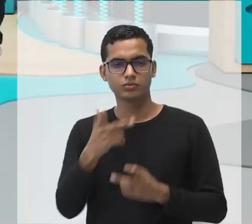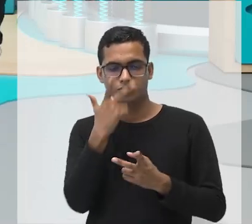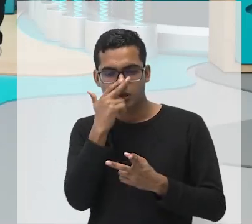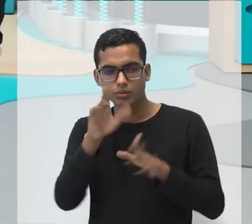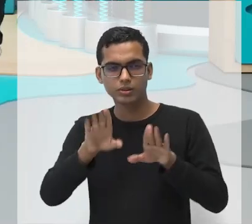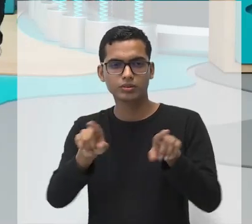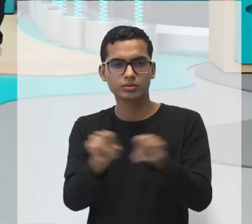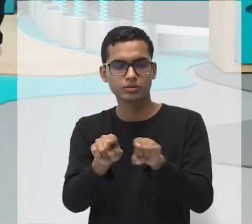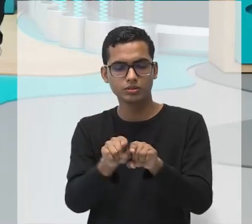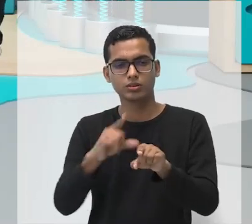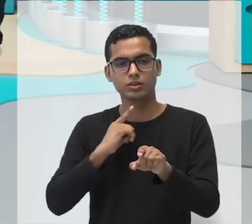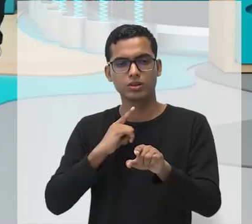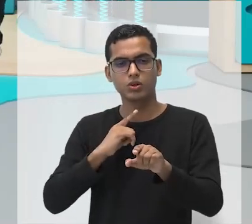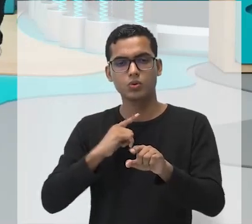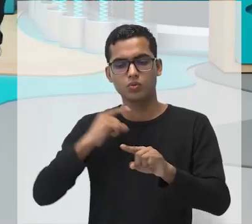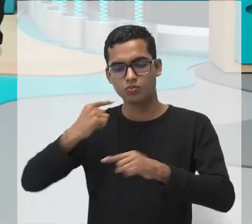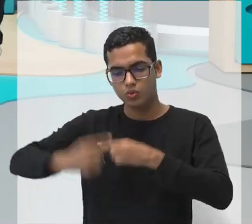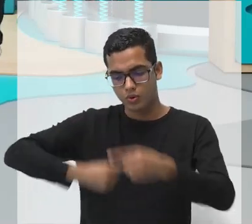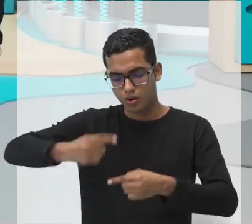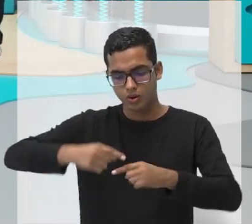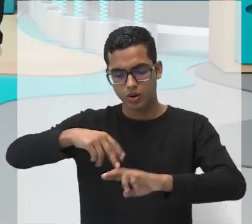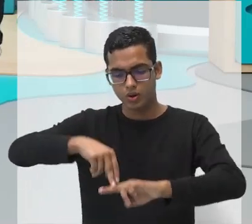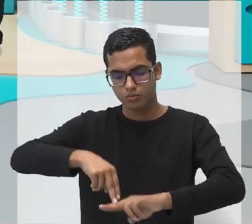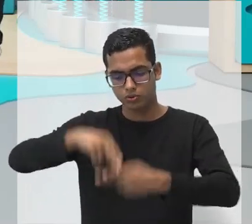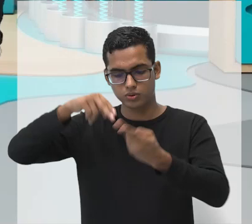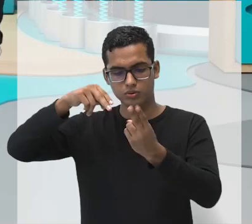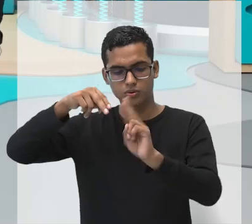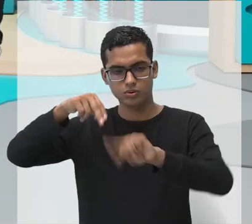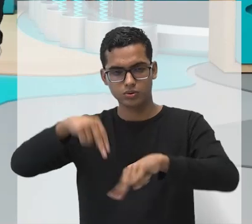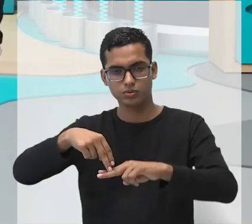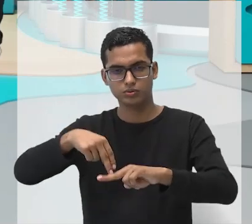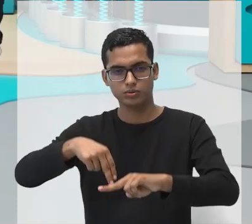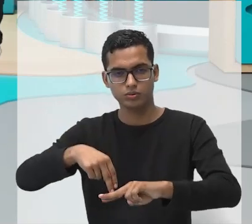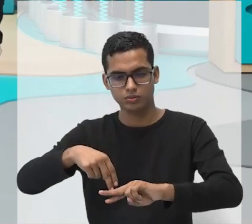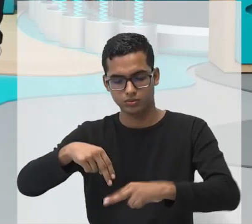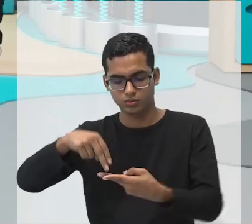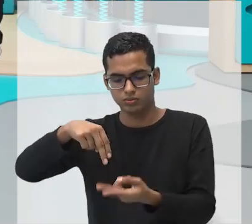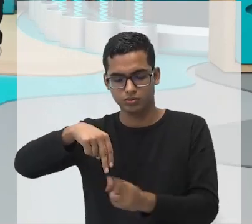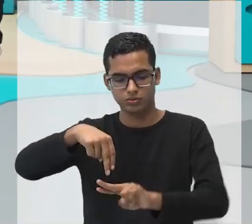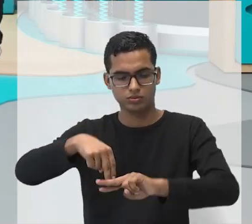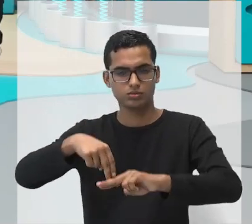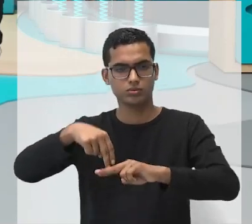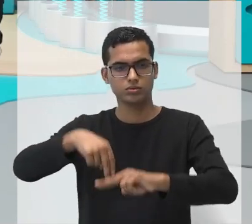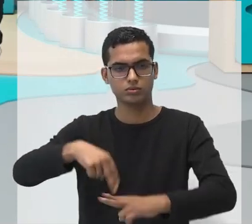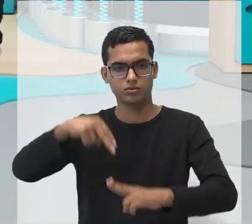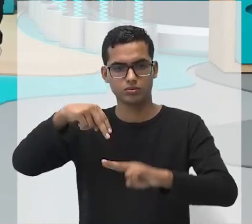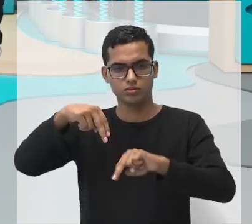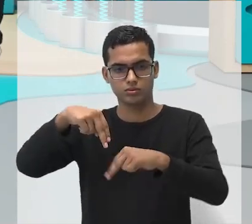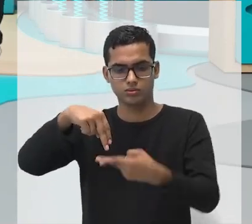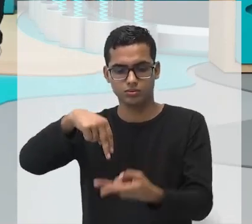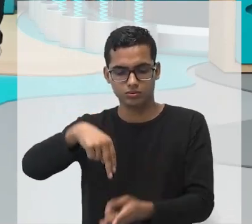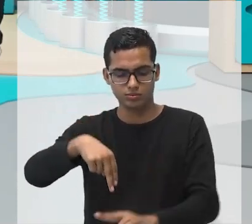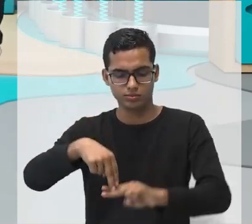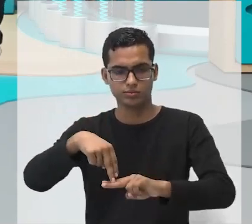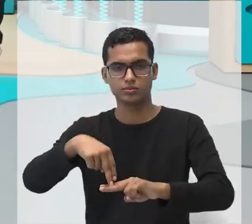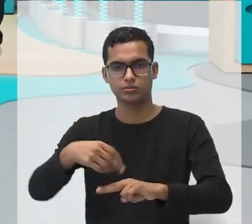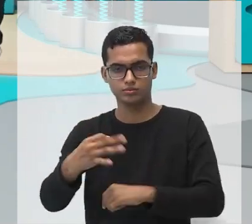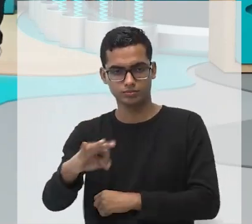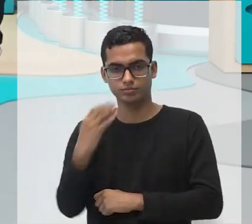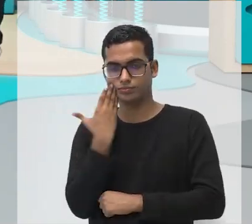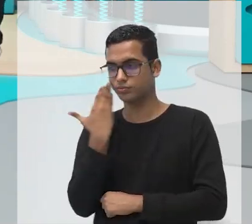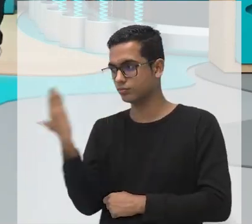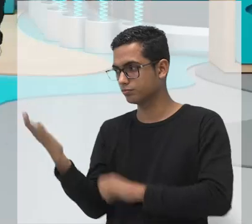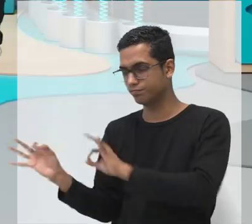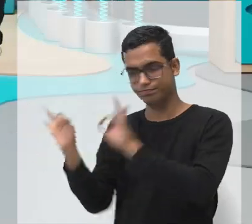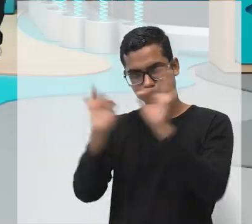o próprio eixo do skate, ou seja, ele coloca o skate para girar em seu próprio eixo, tá certo? Então, observem mais